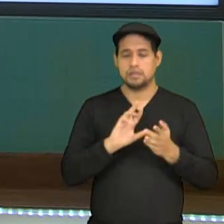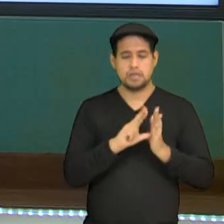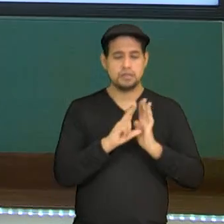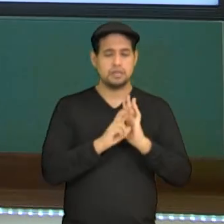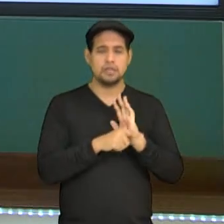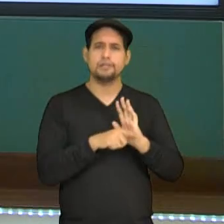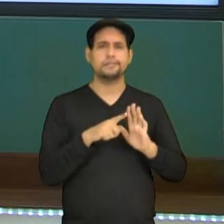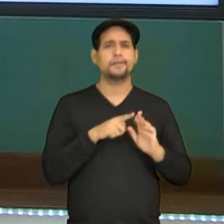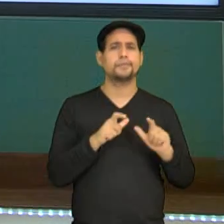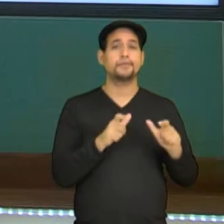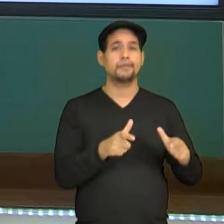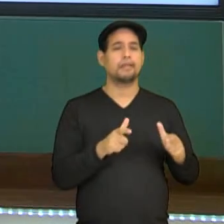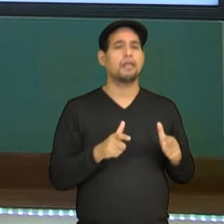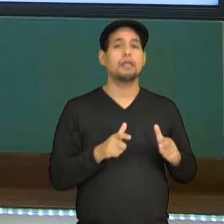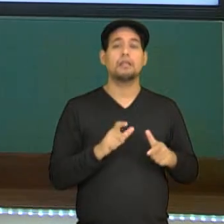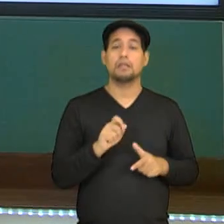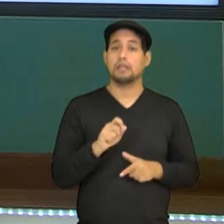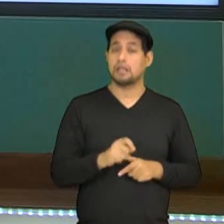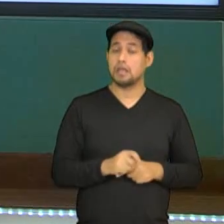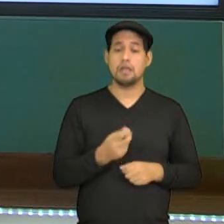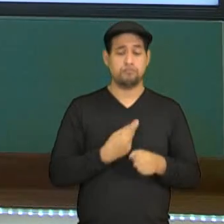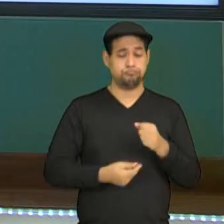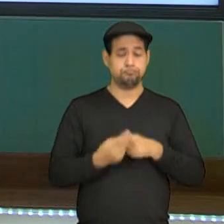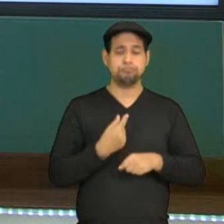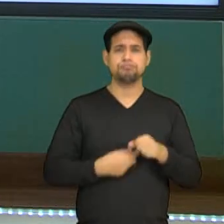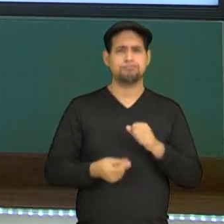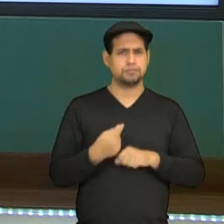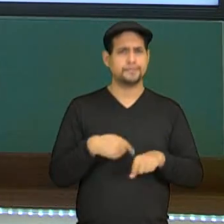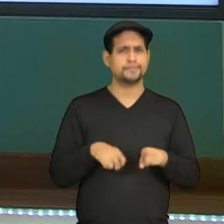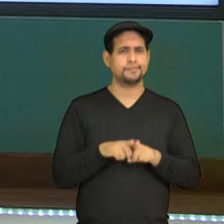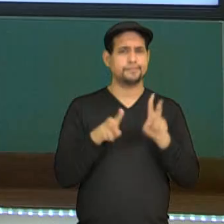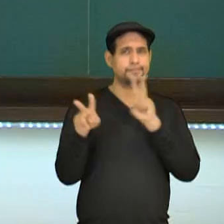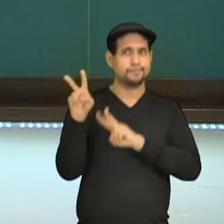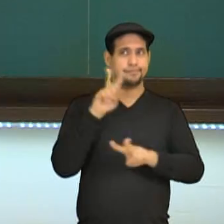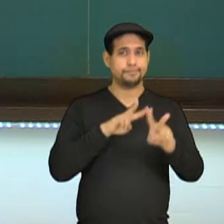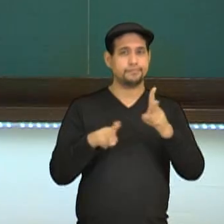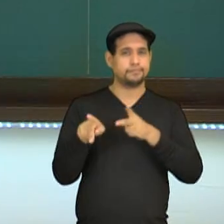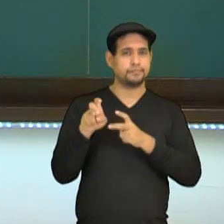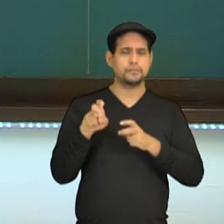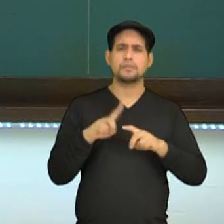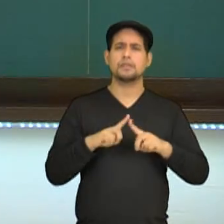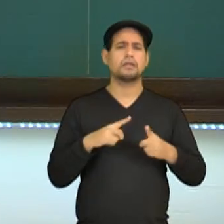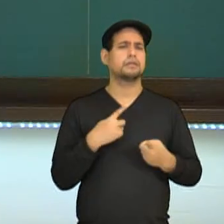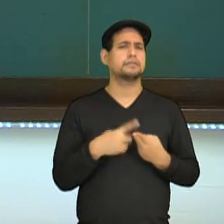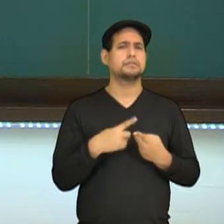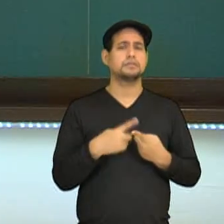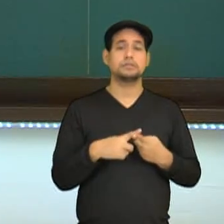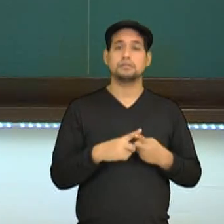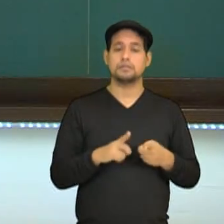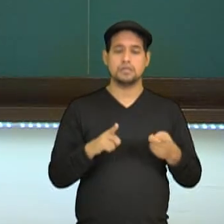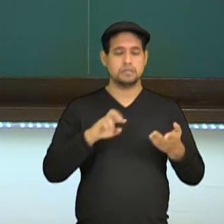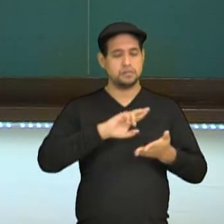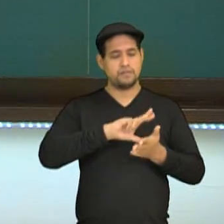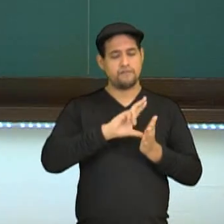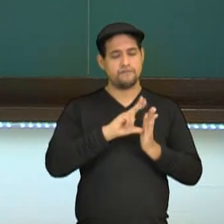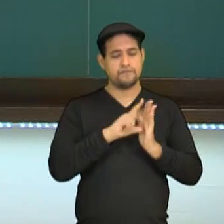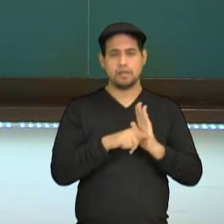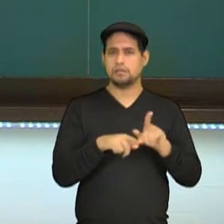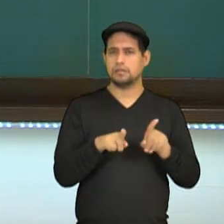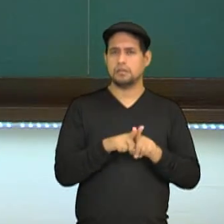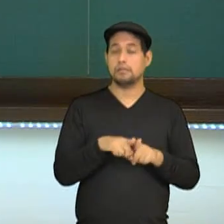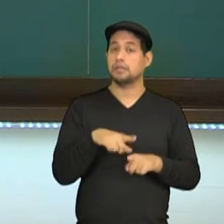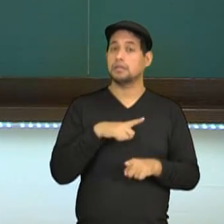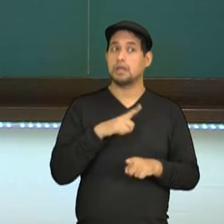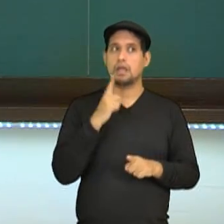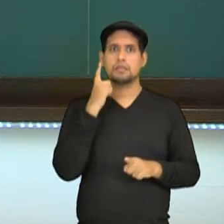diversificação tem o seu lado absolutamente econômico a ser visualizado. Porque nessas diferenciações temos